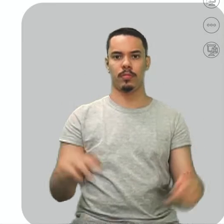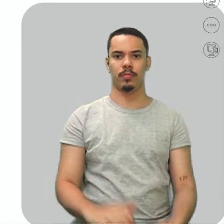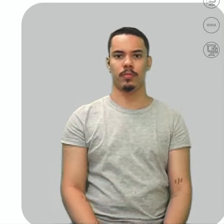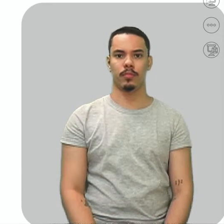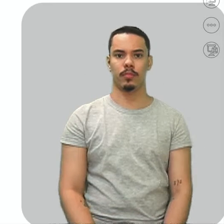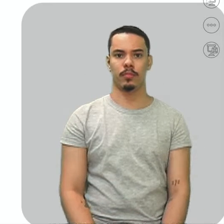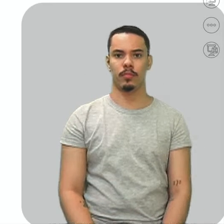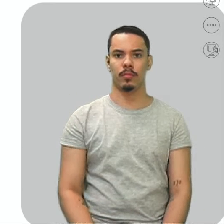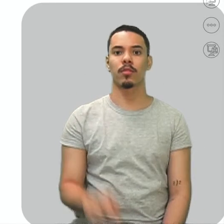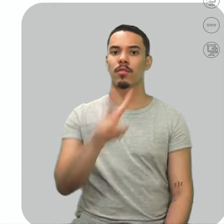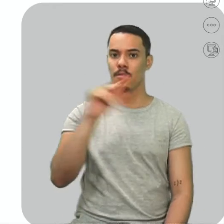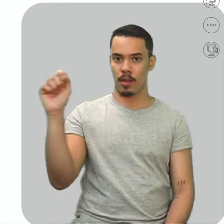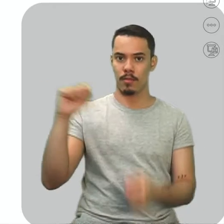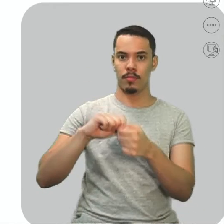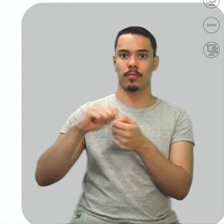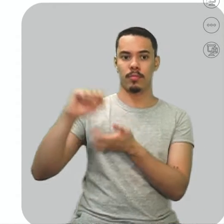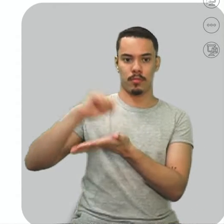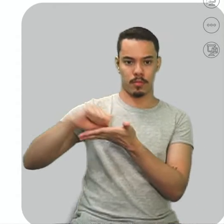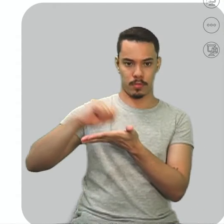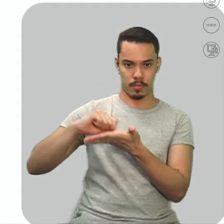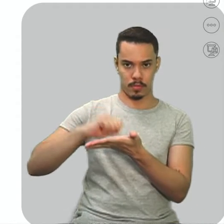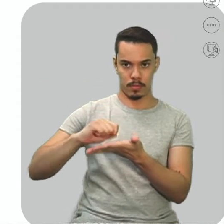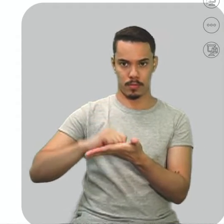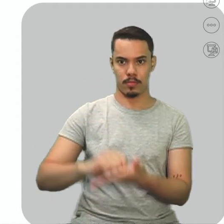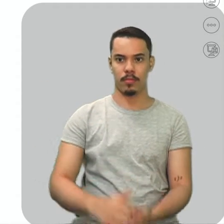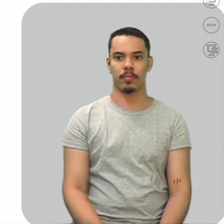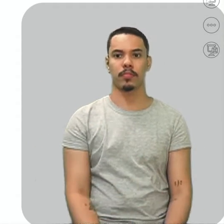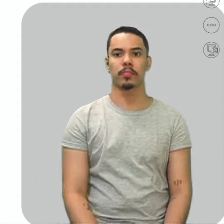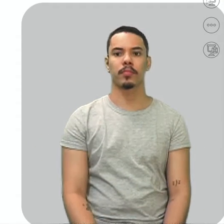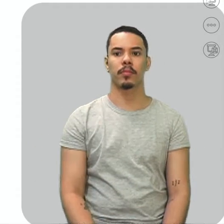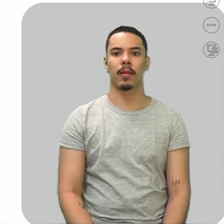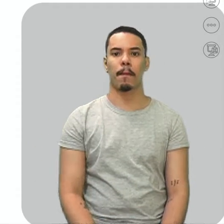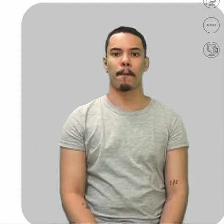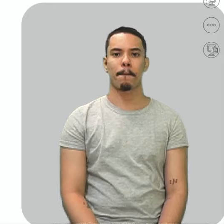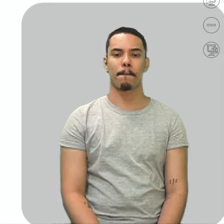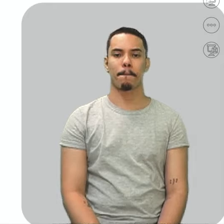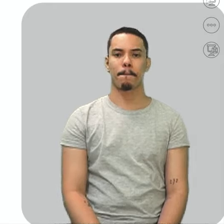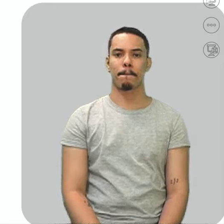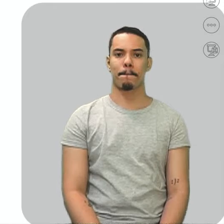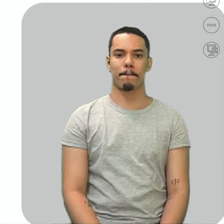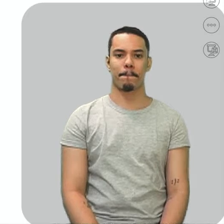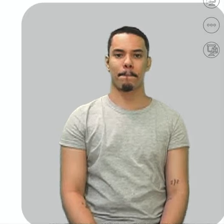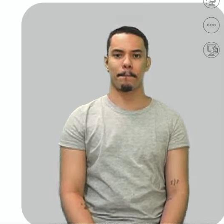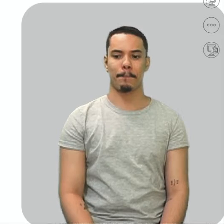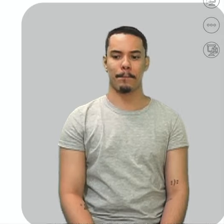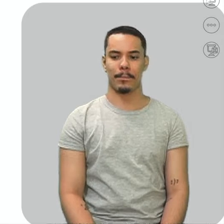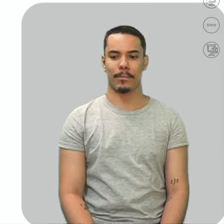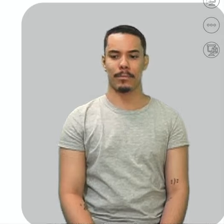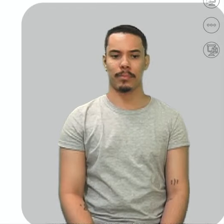vai fazer anotação Bom vamos lá